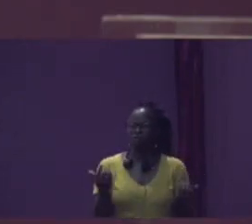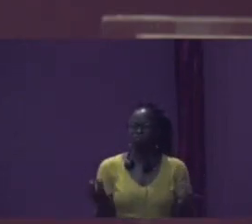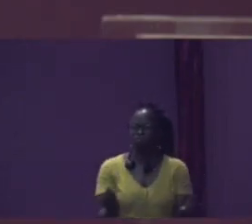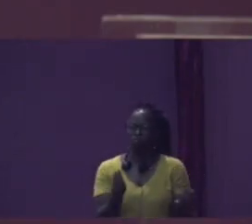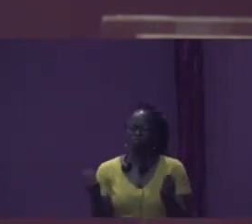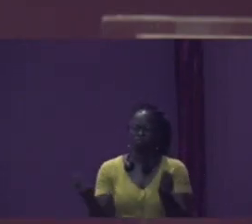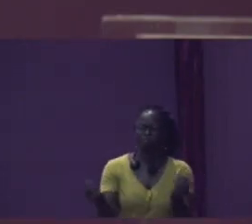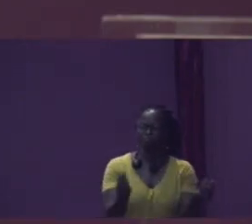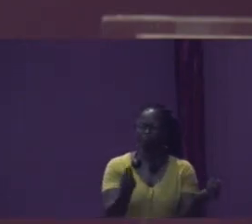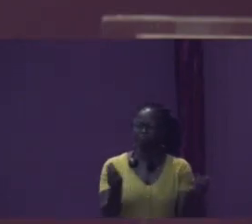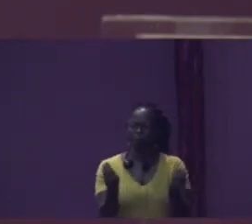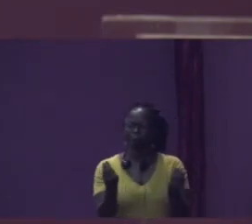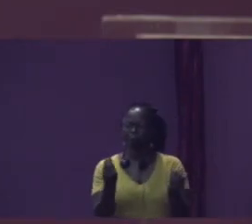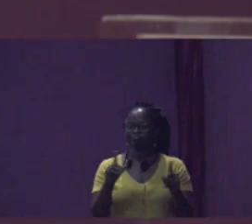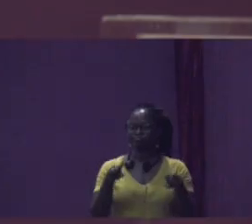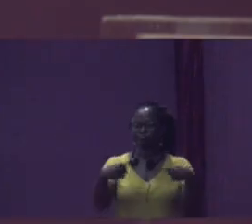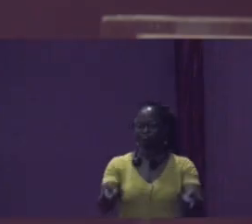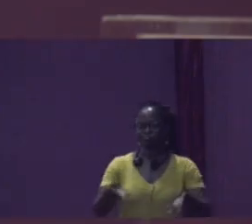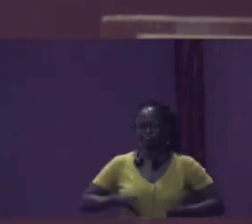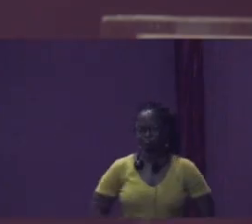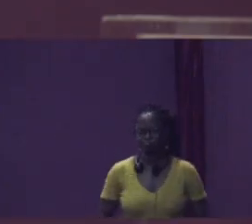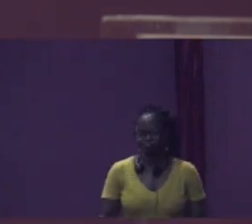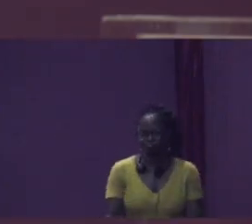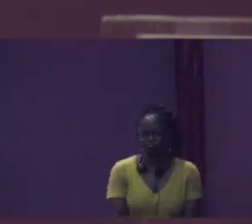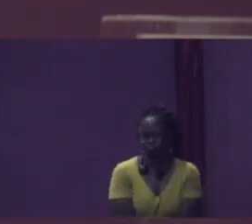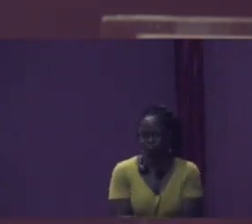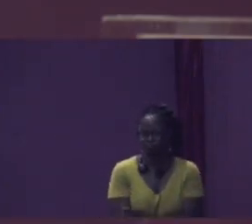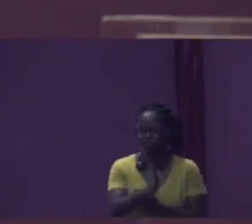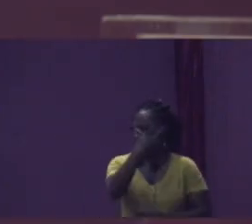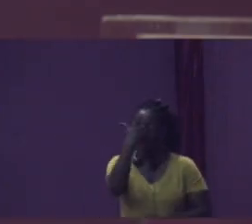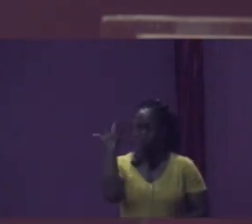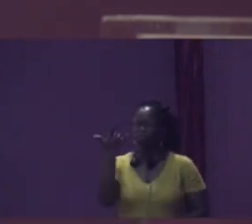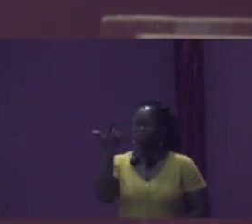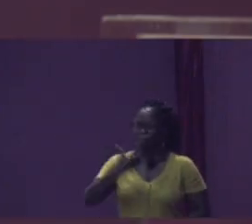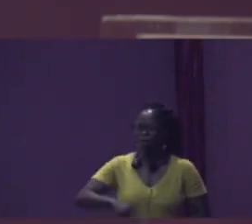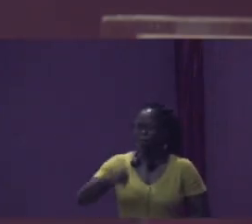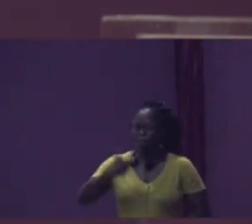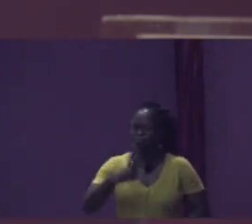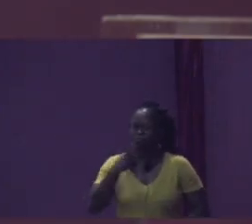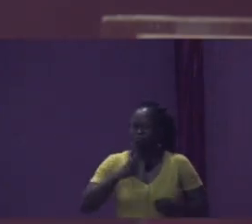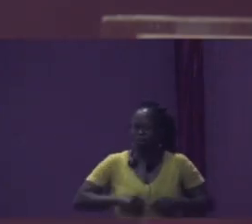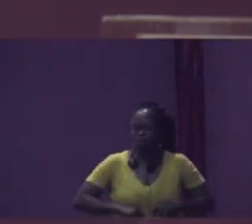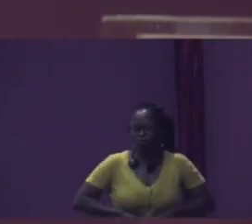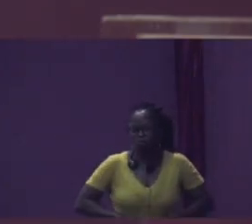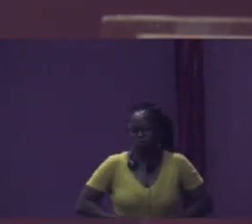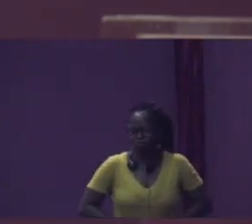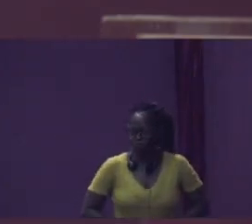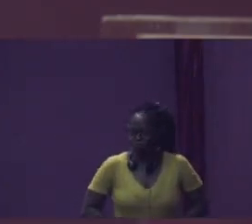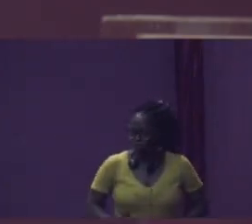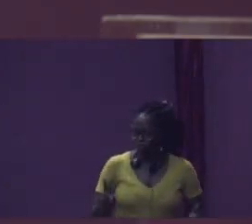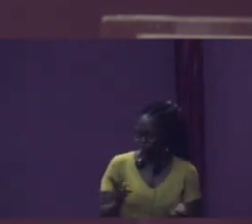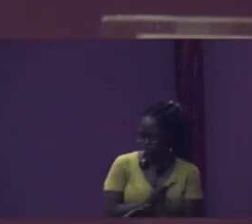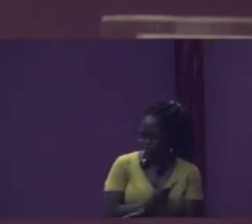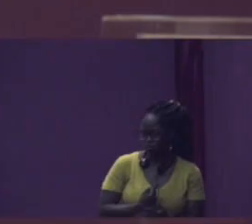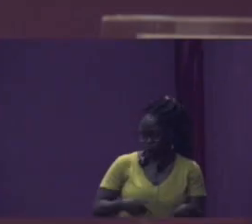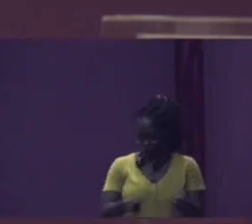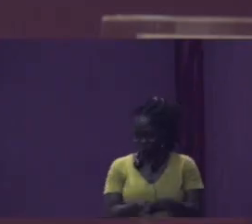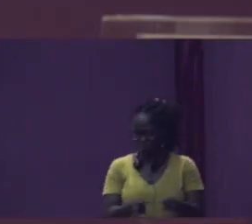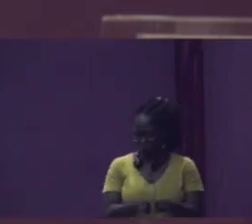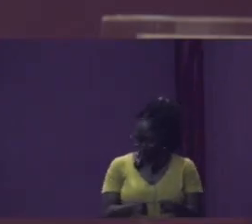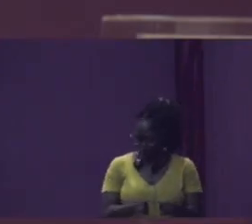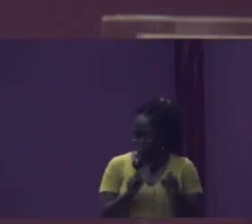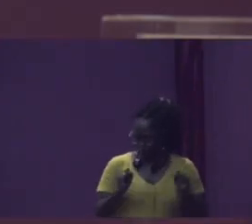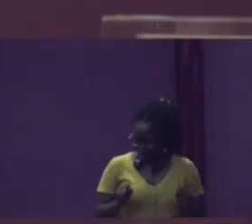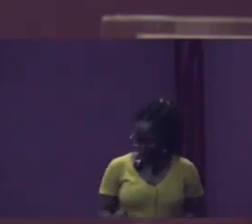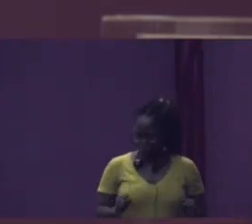desensibiliza os receptores depois do parto e a pessoa tende a ter mais hemorragia. Então, você pode também ter